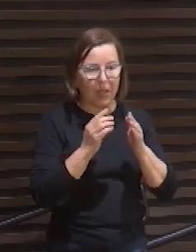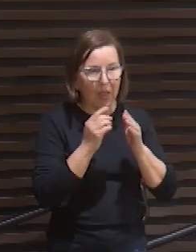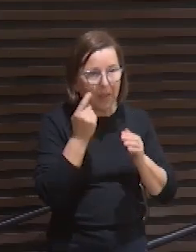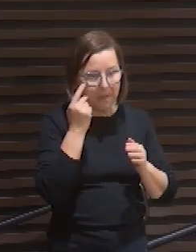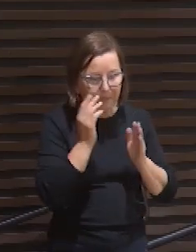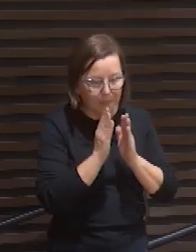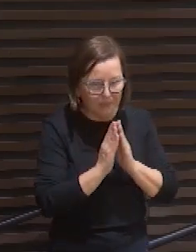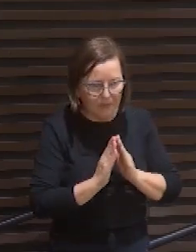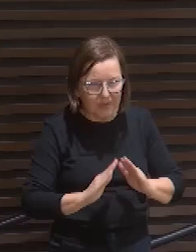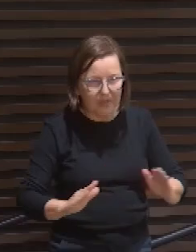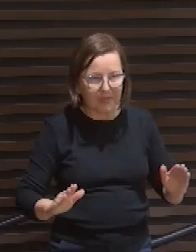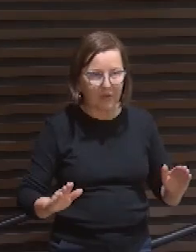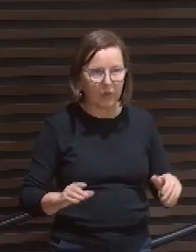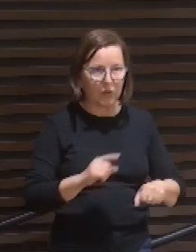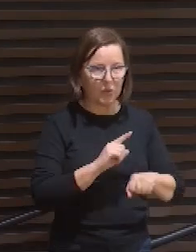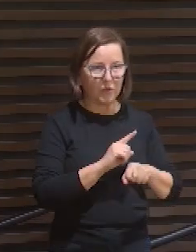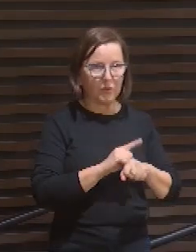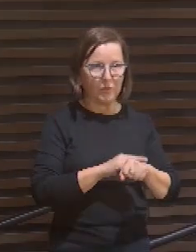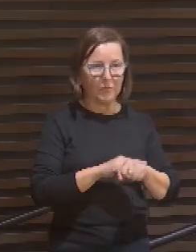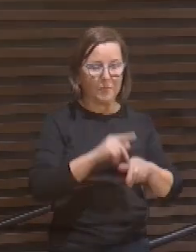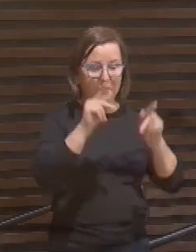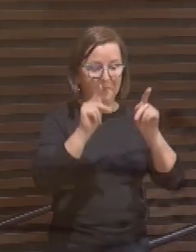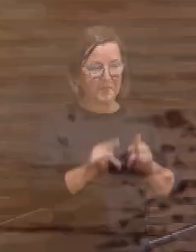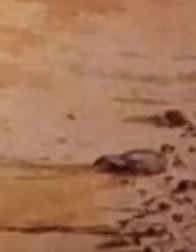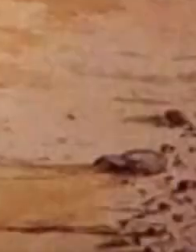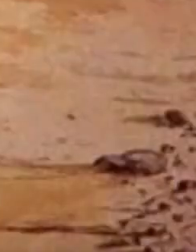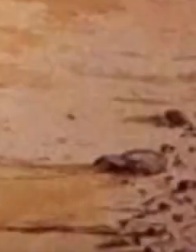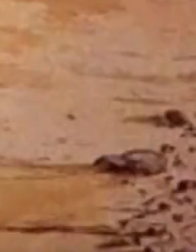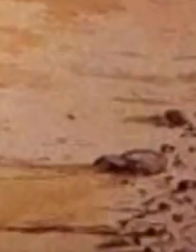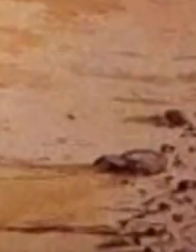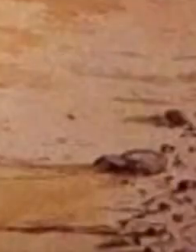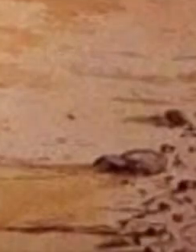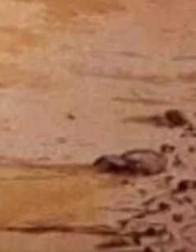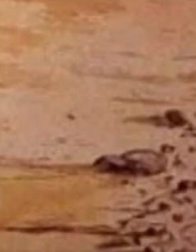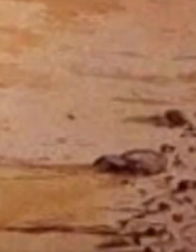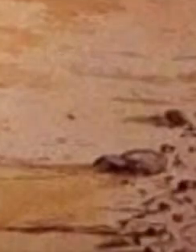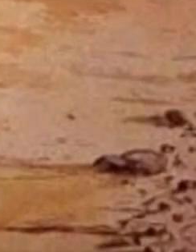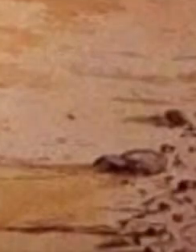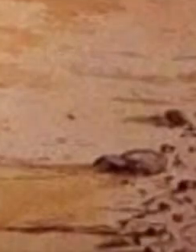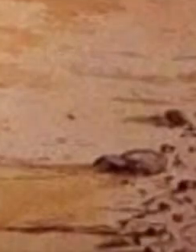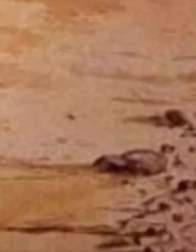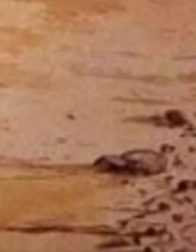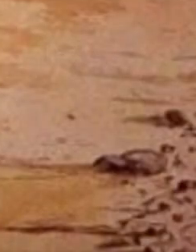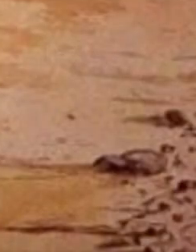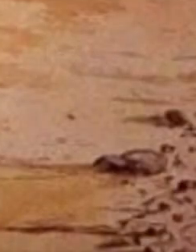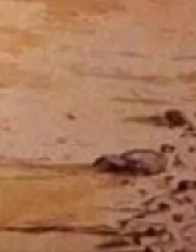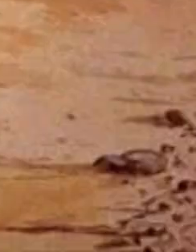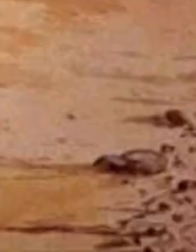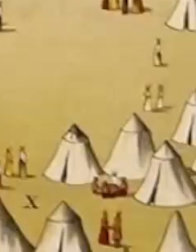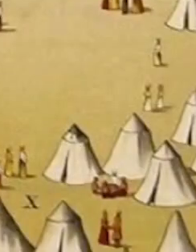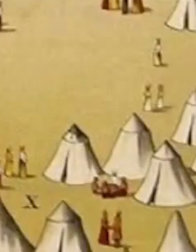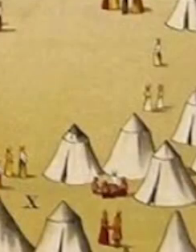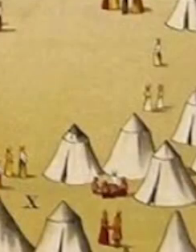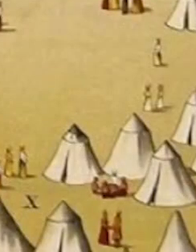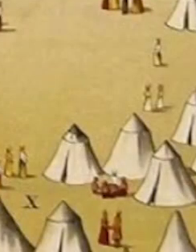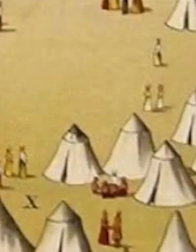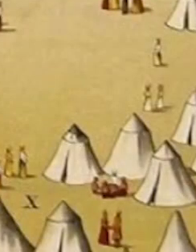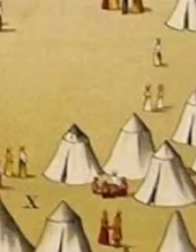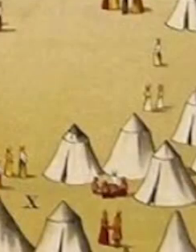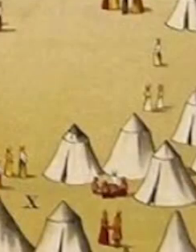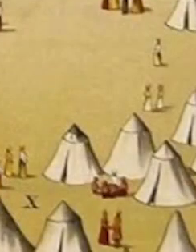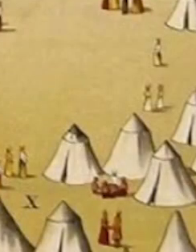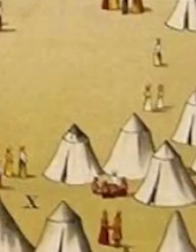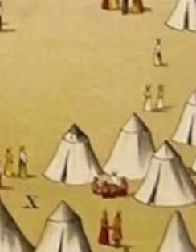para o momento da presença de Deus. Isso aqui são visões diferentes, mas ele